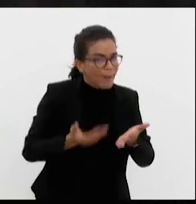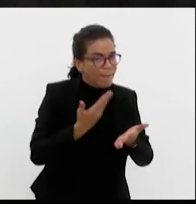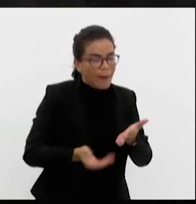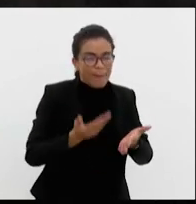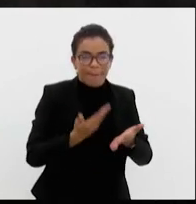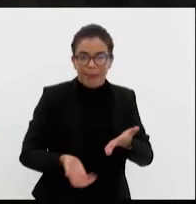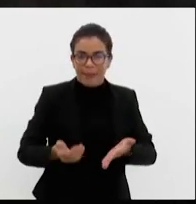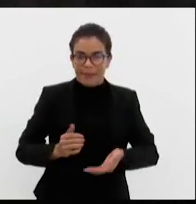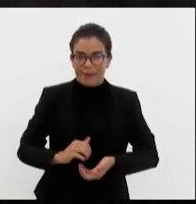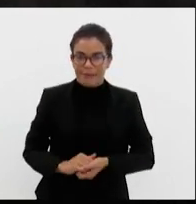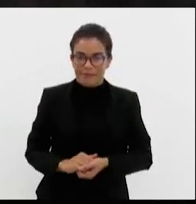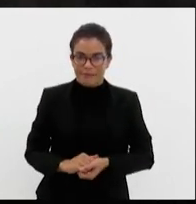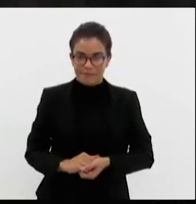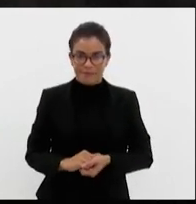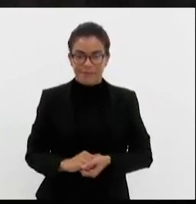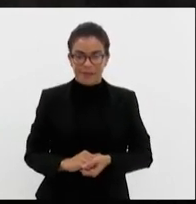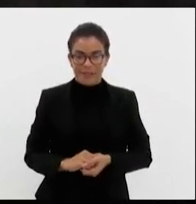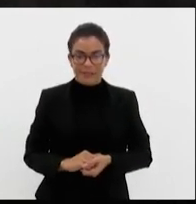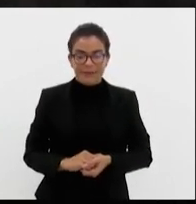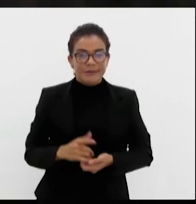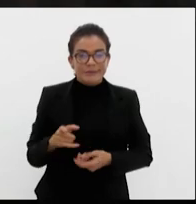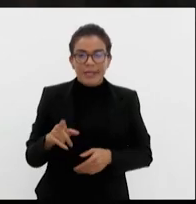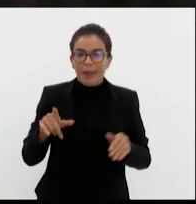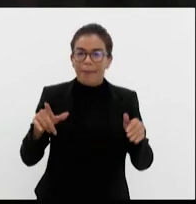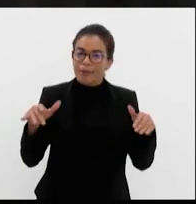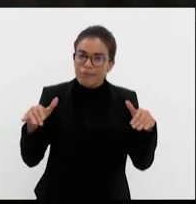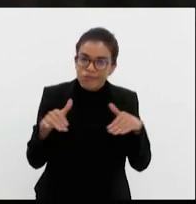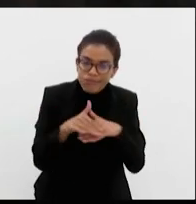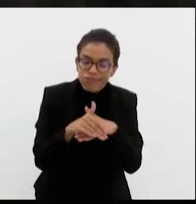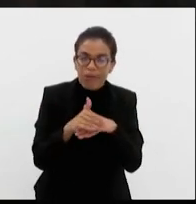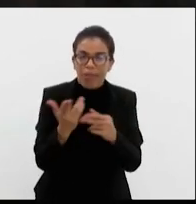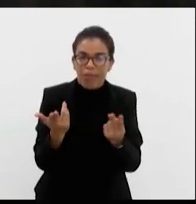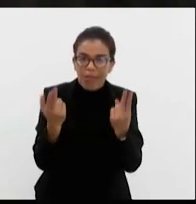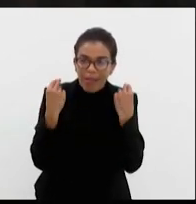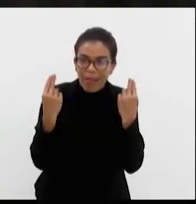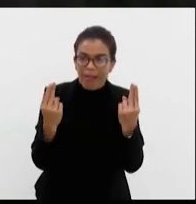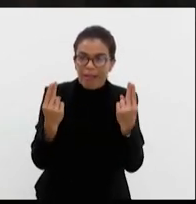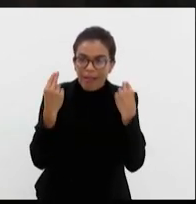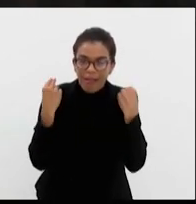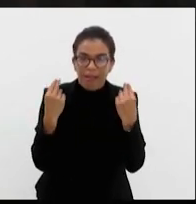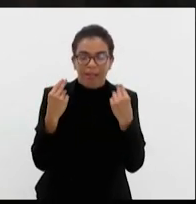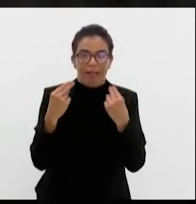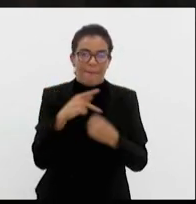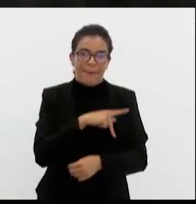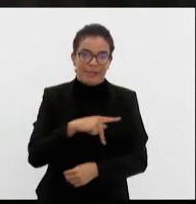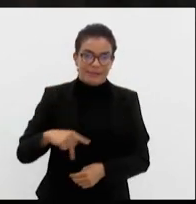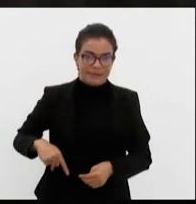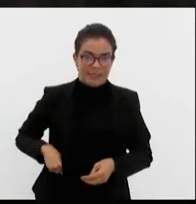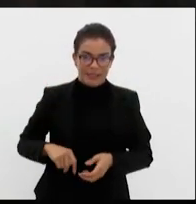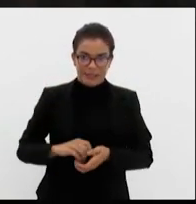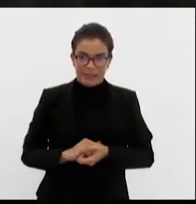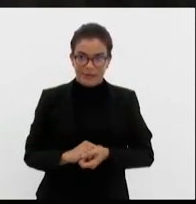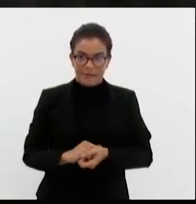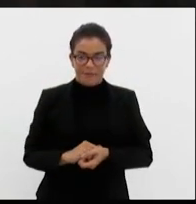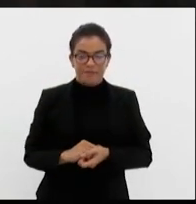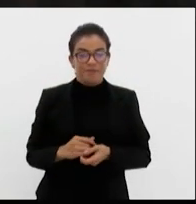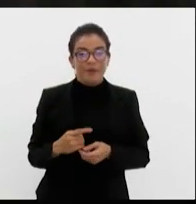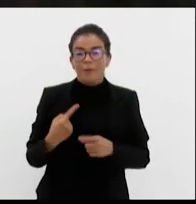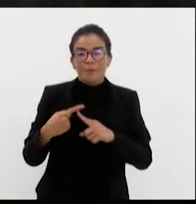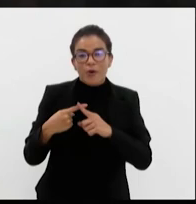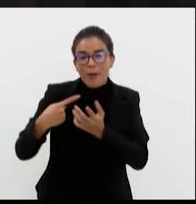Né? Para a gente estar sempre submisso ao presidente de plantão. Esse